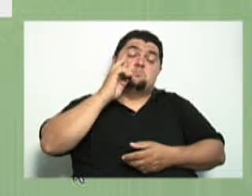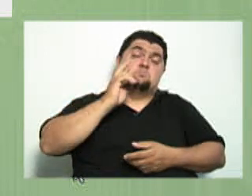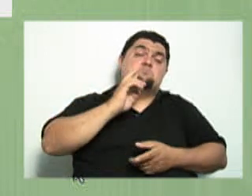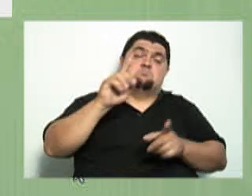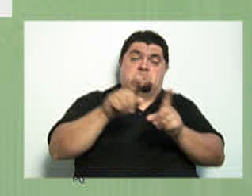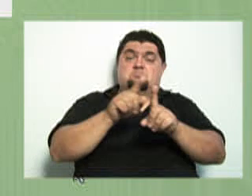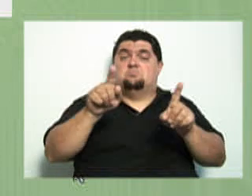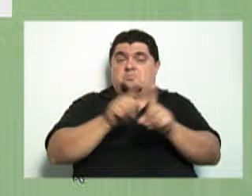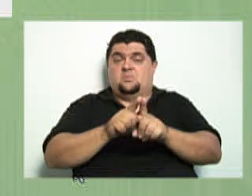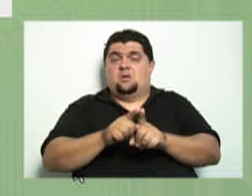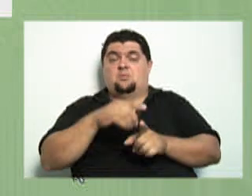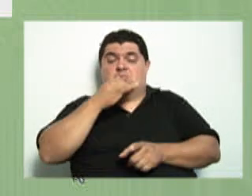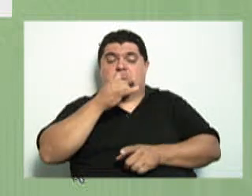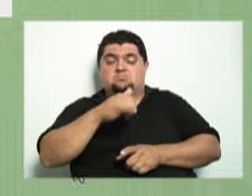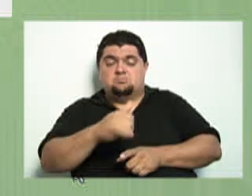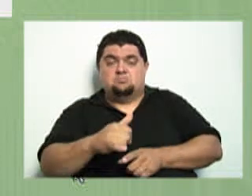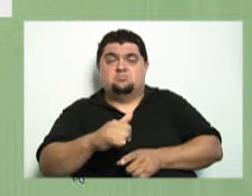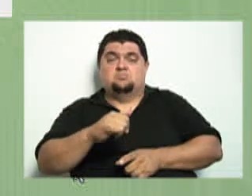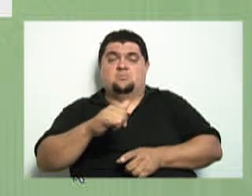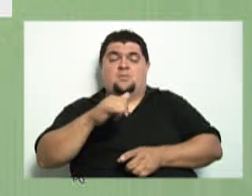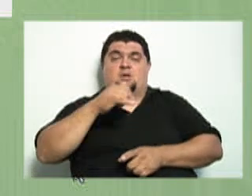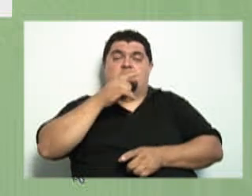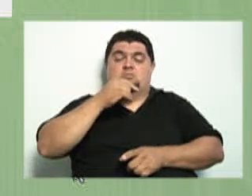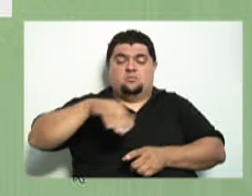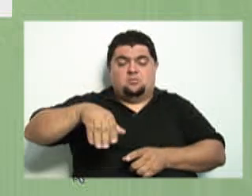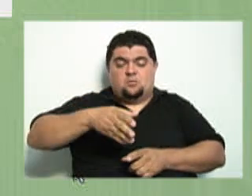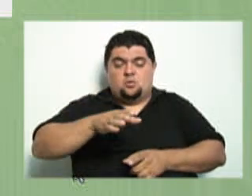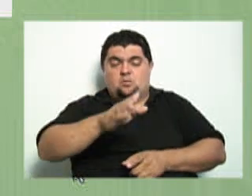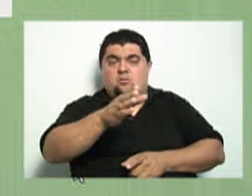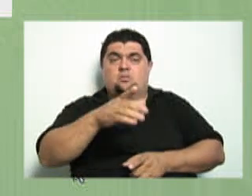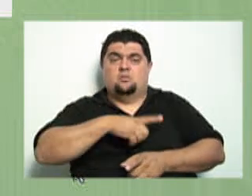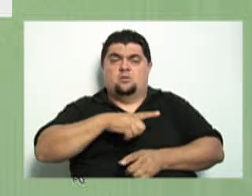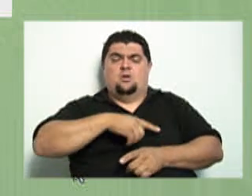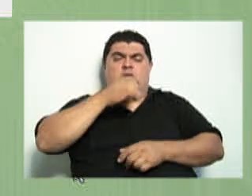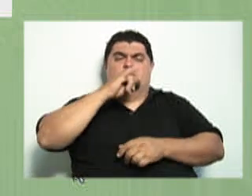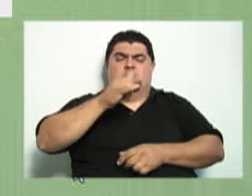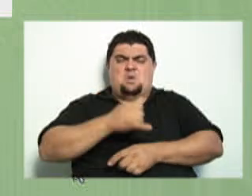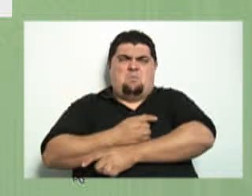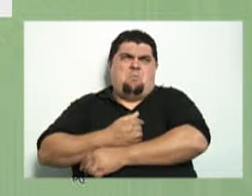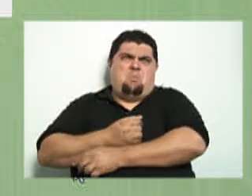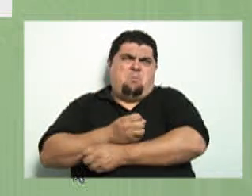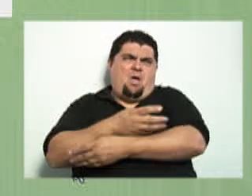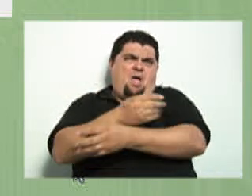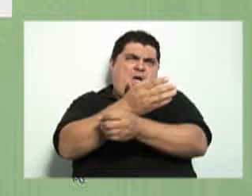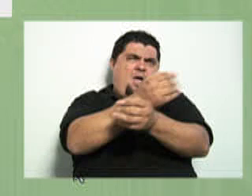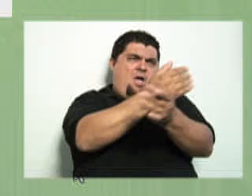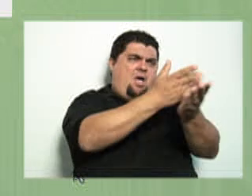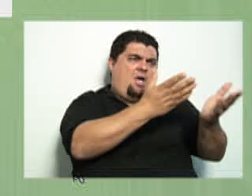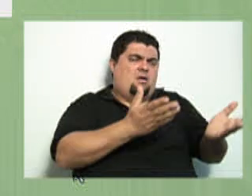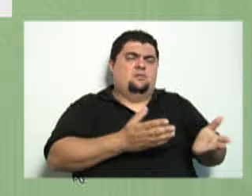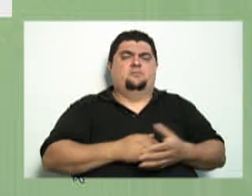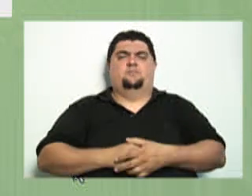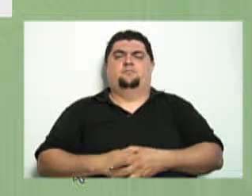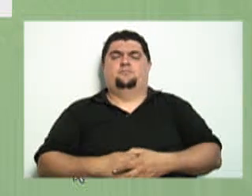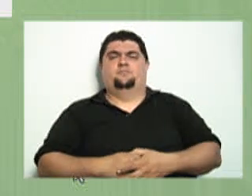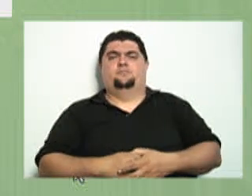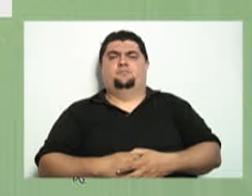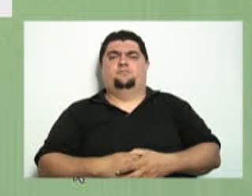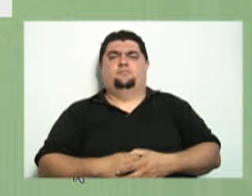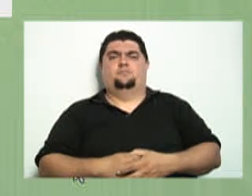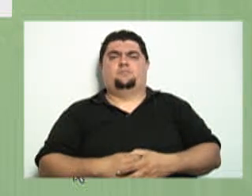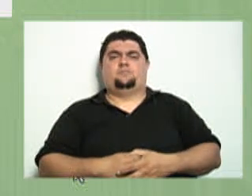também, recentemente, todos sabem de nossas hidrelétricas novas, que fornecem bastante energia para outras regiões.